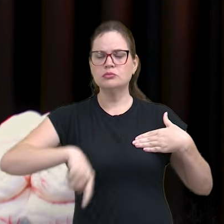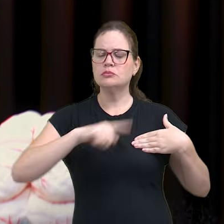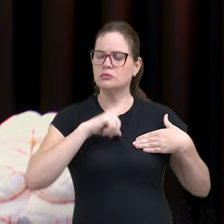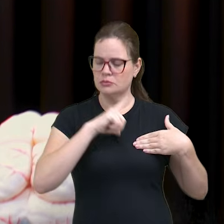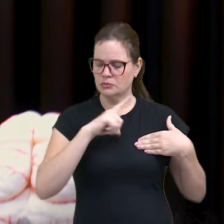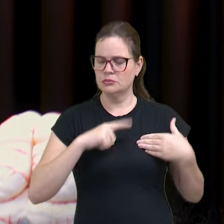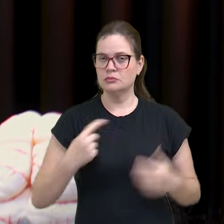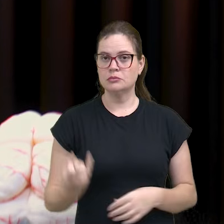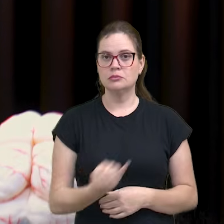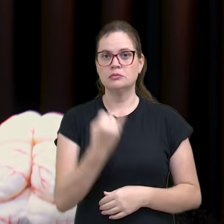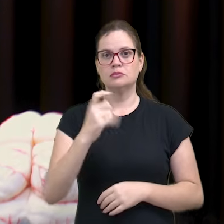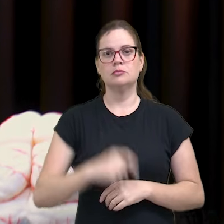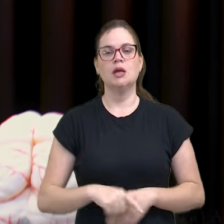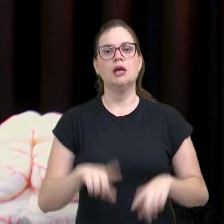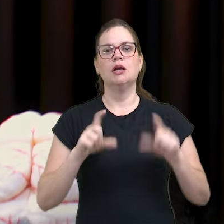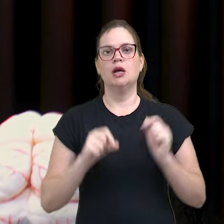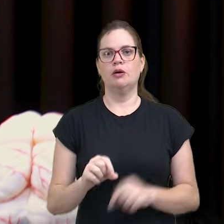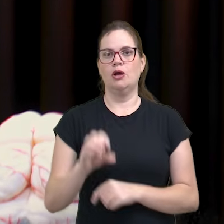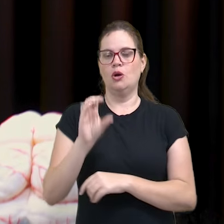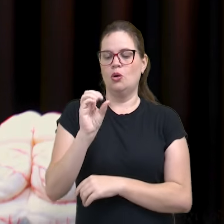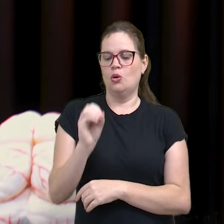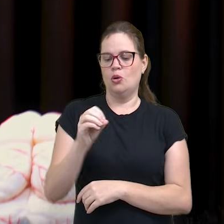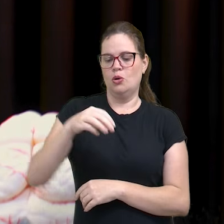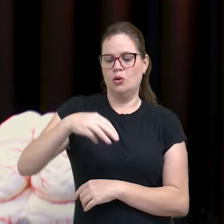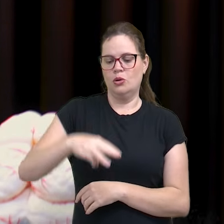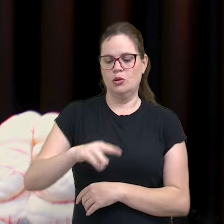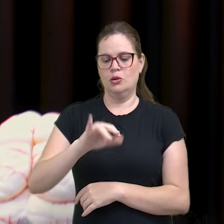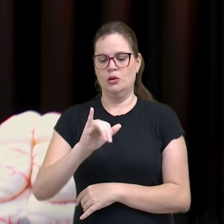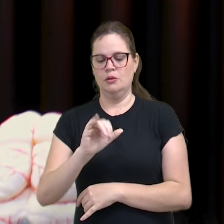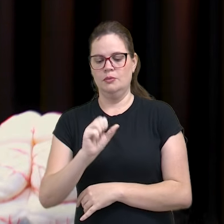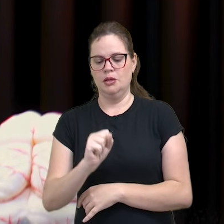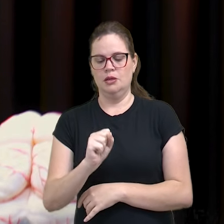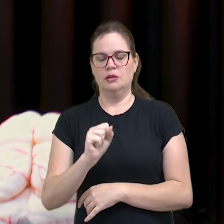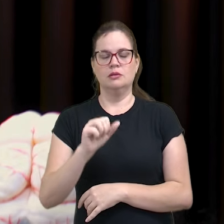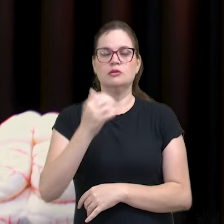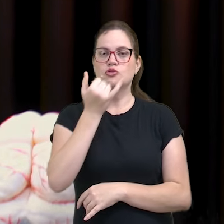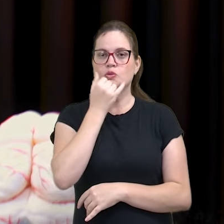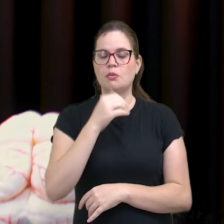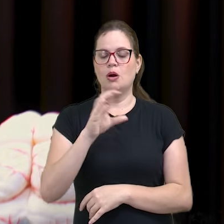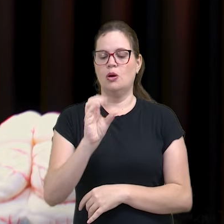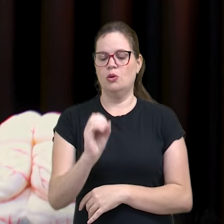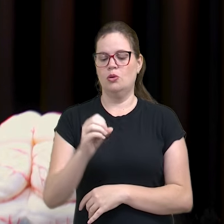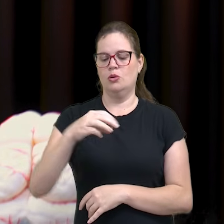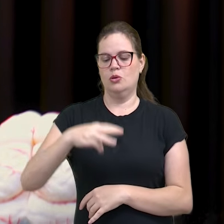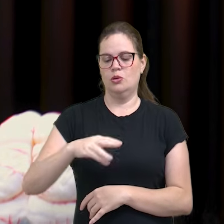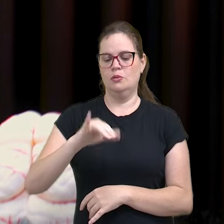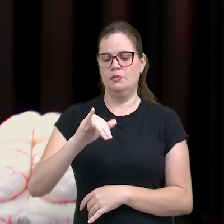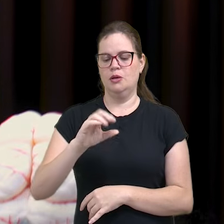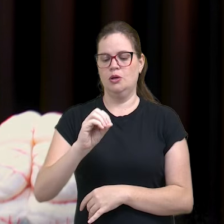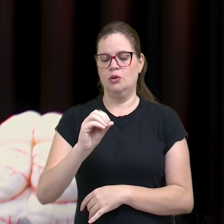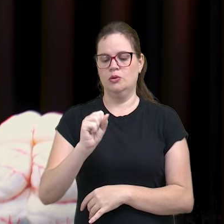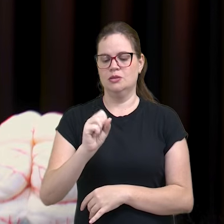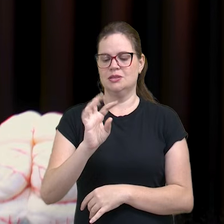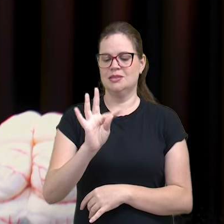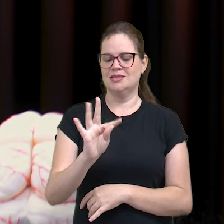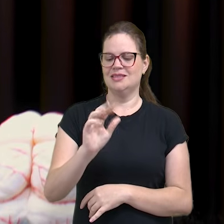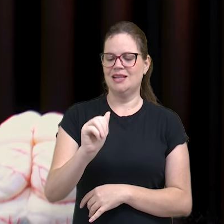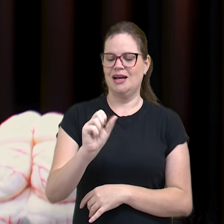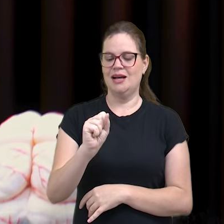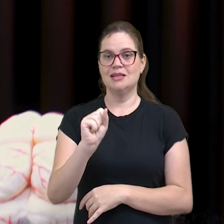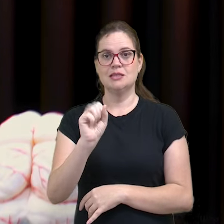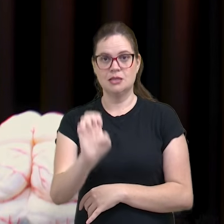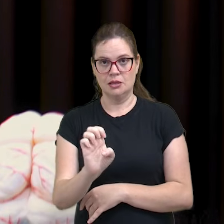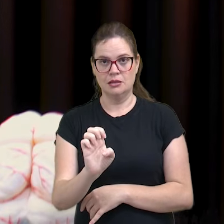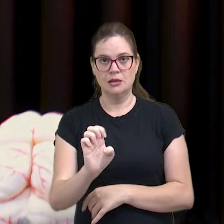função muito importante no nosso organismo, que é a homeostase, né? Um termo mais clínico,